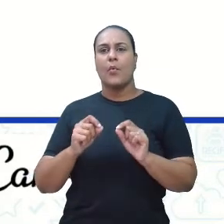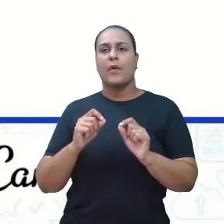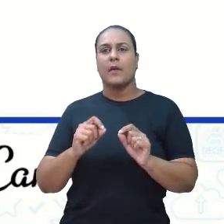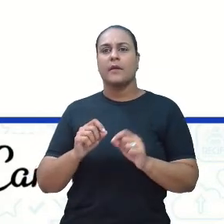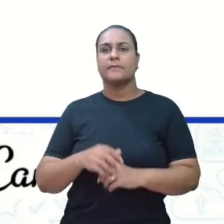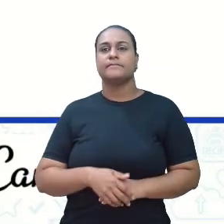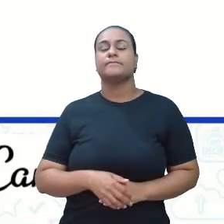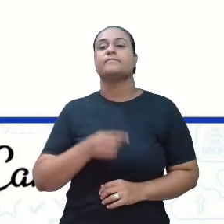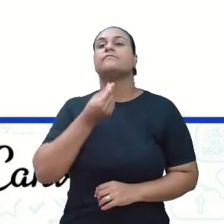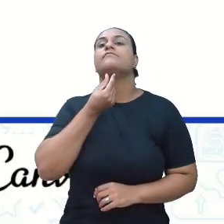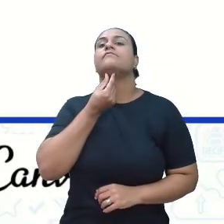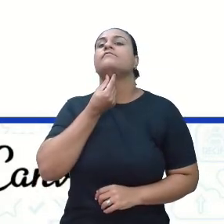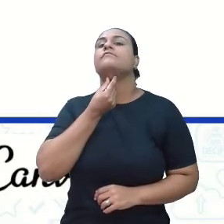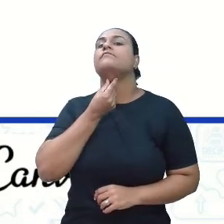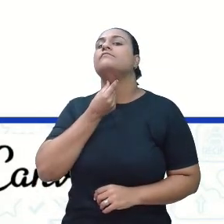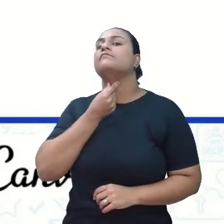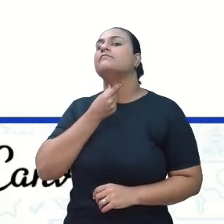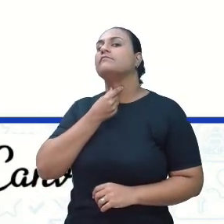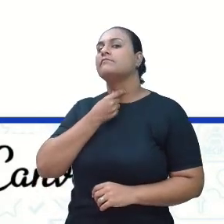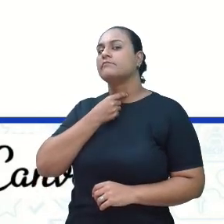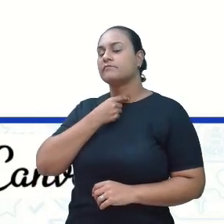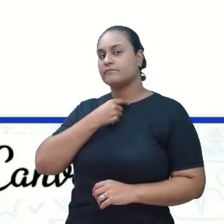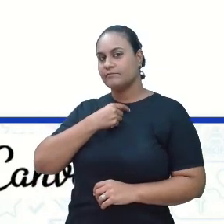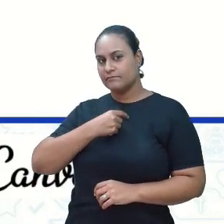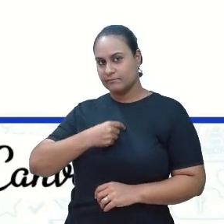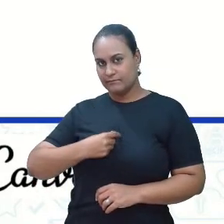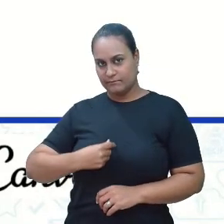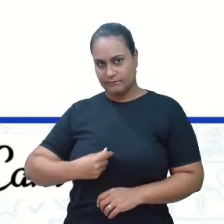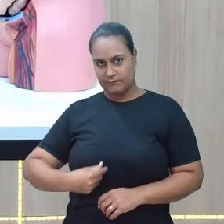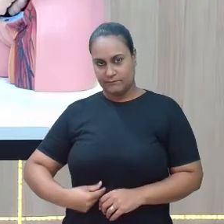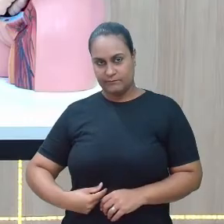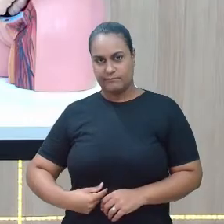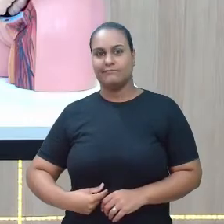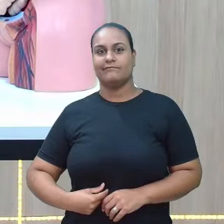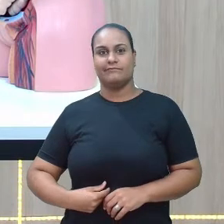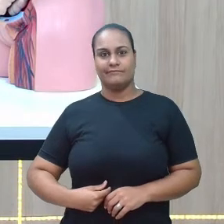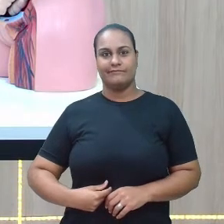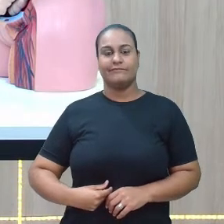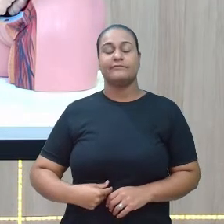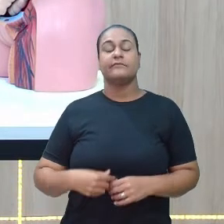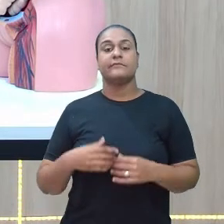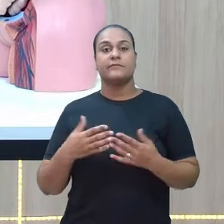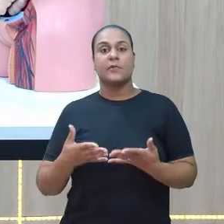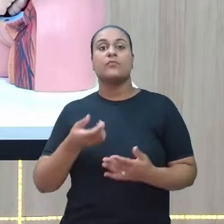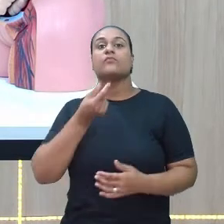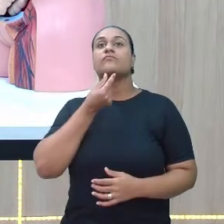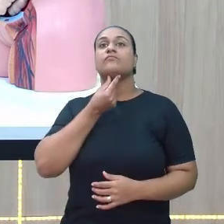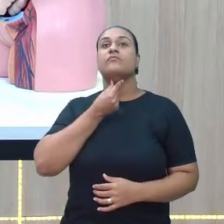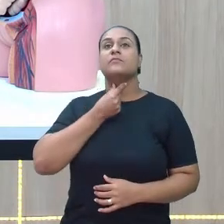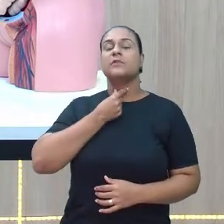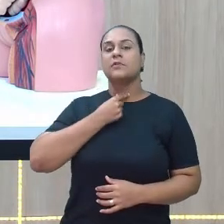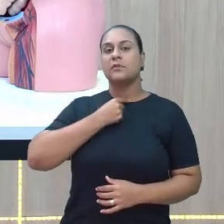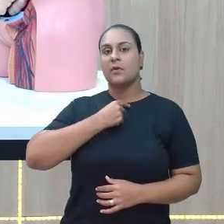digestório e pelos órgãos anexos. Então, o sistema digestório é formado